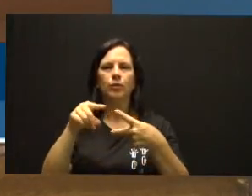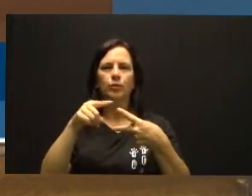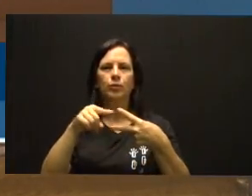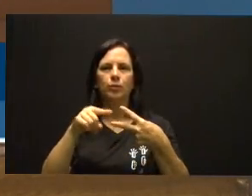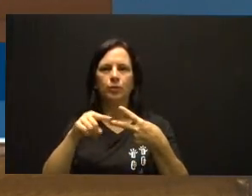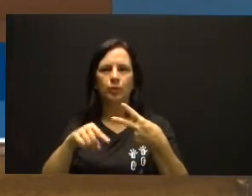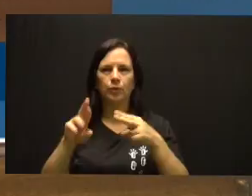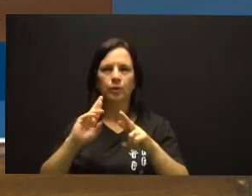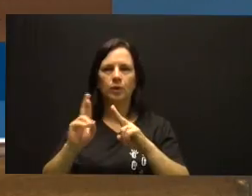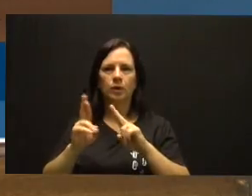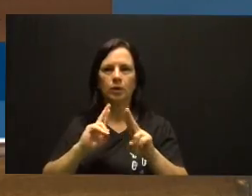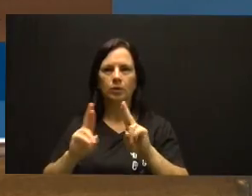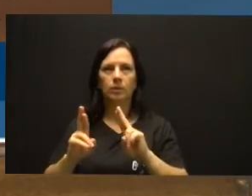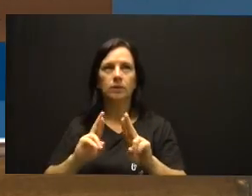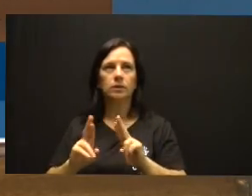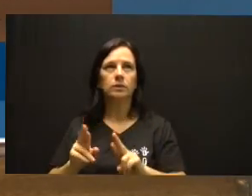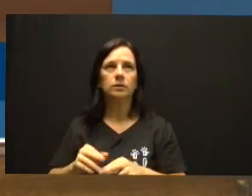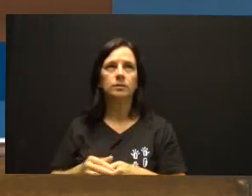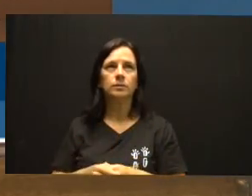denúncias desse sentido.